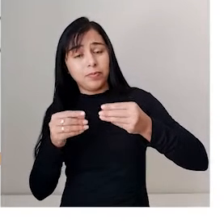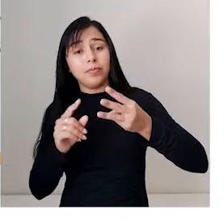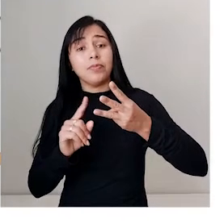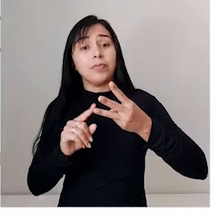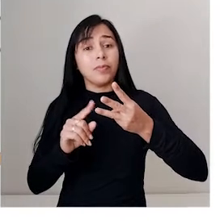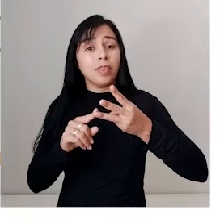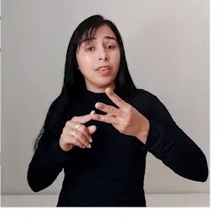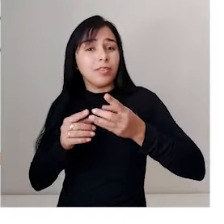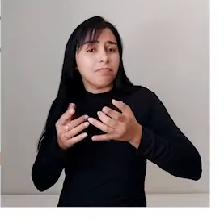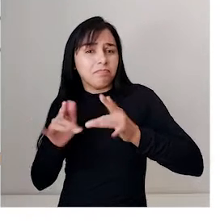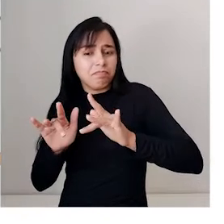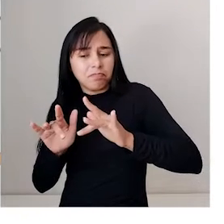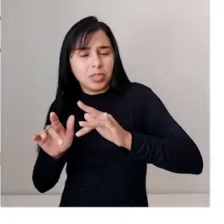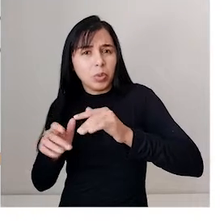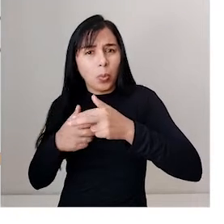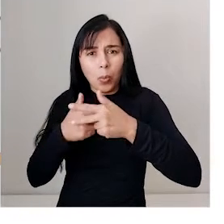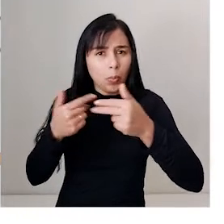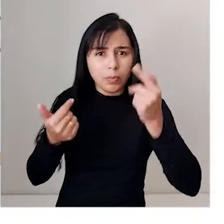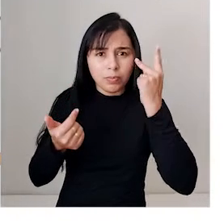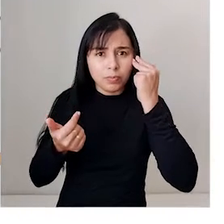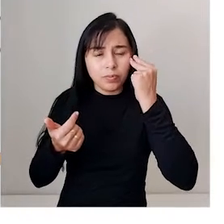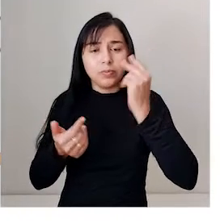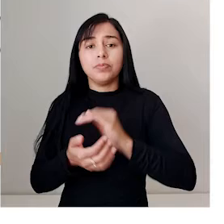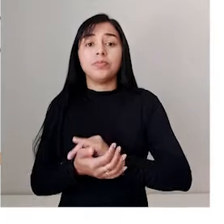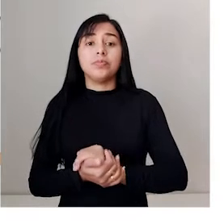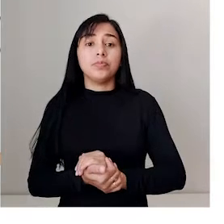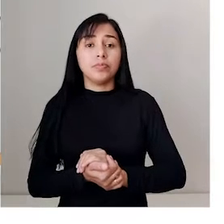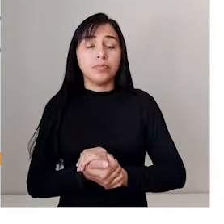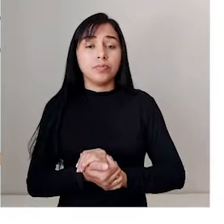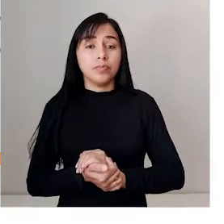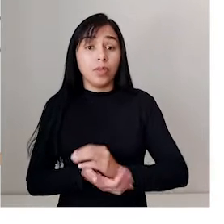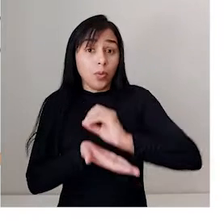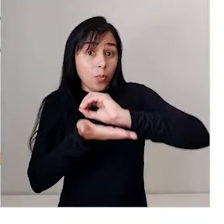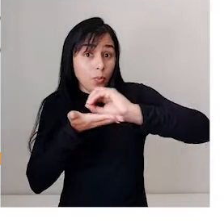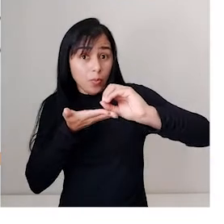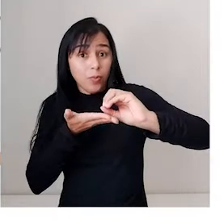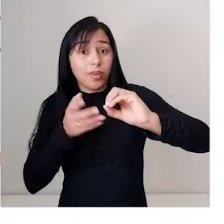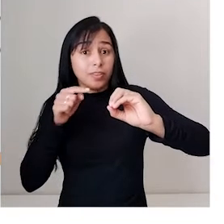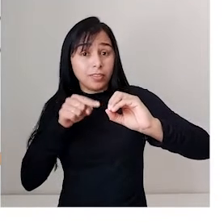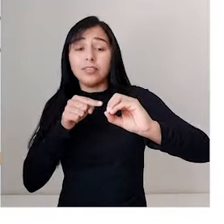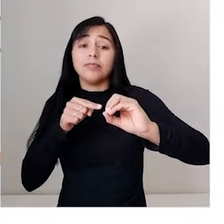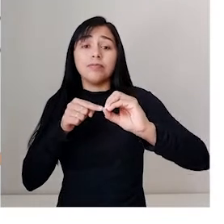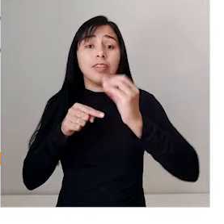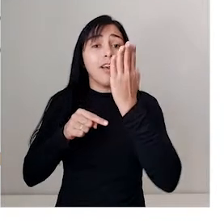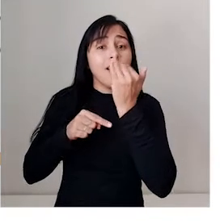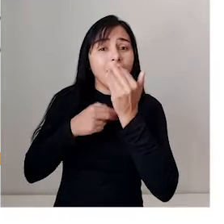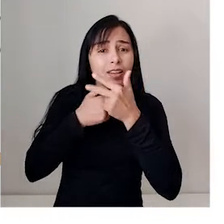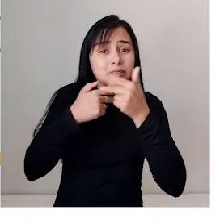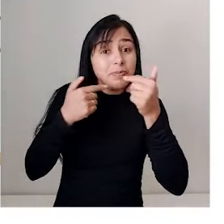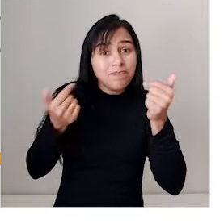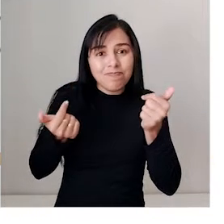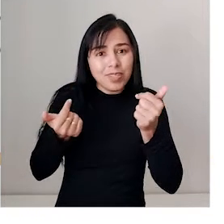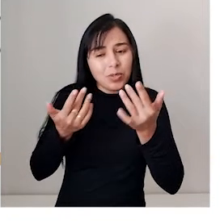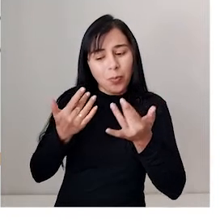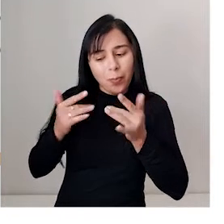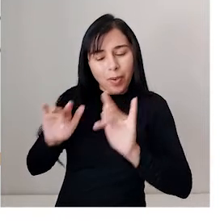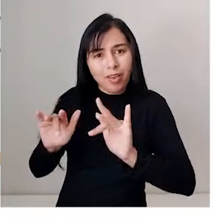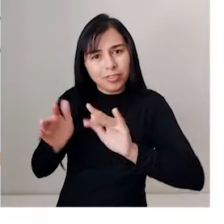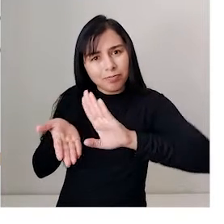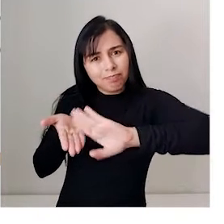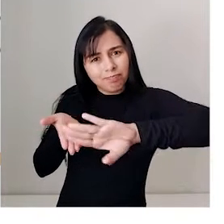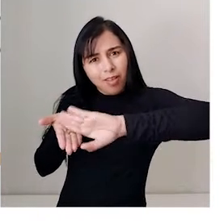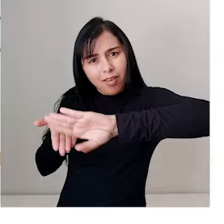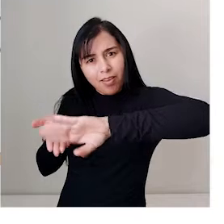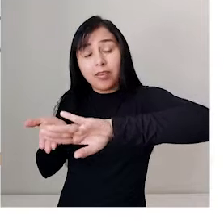os rejeitos. Lixo orgânico são restos alimentares que nós jogamos